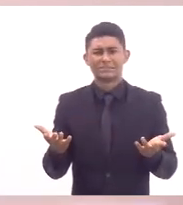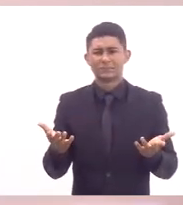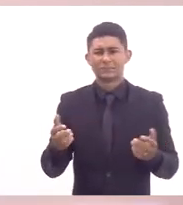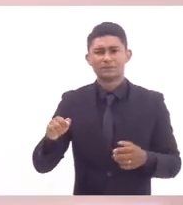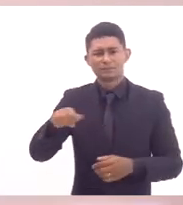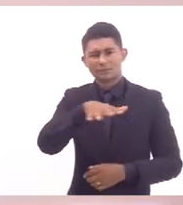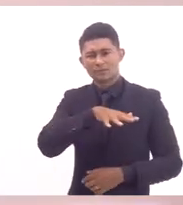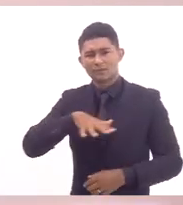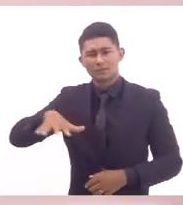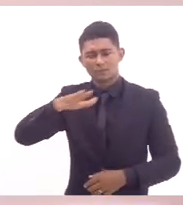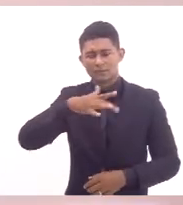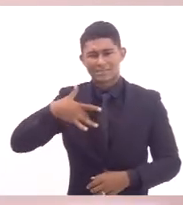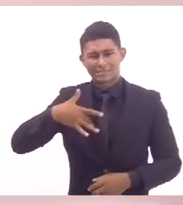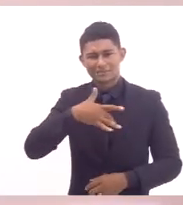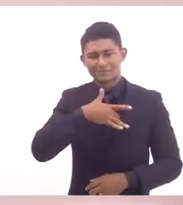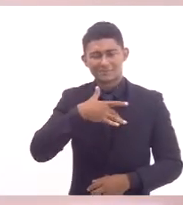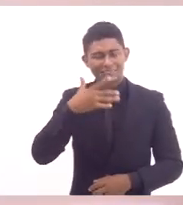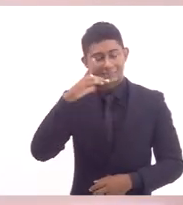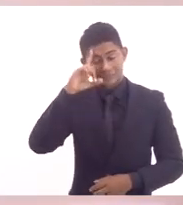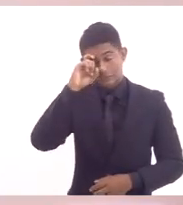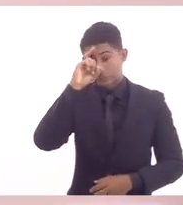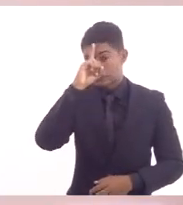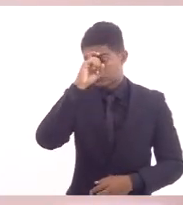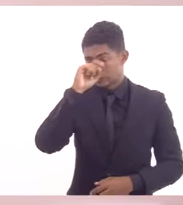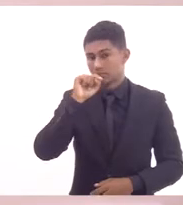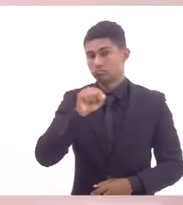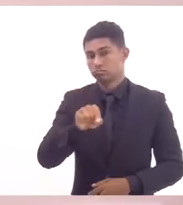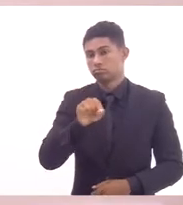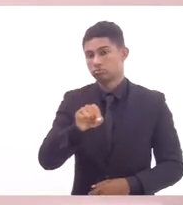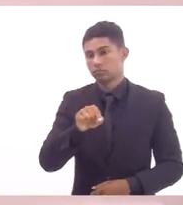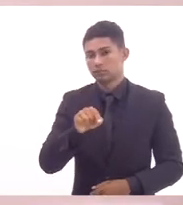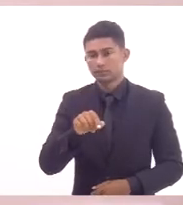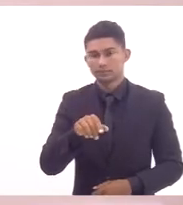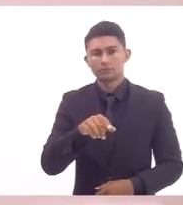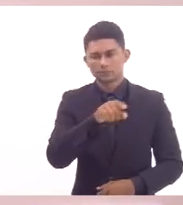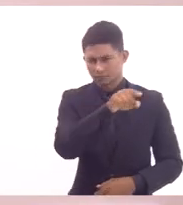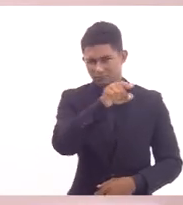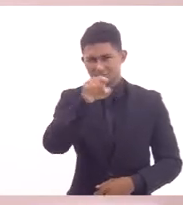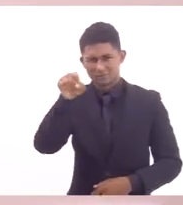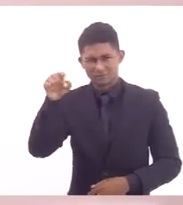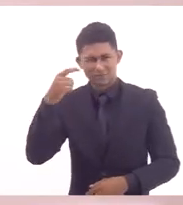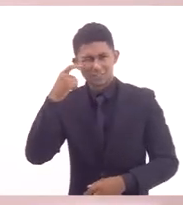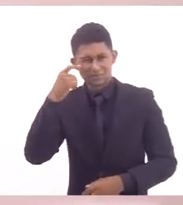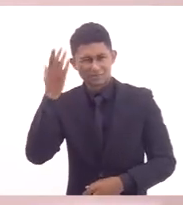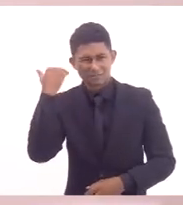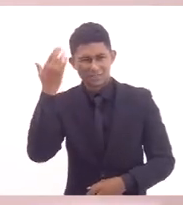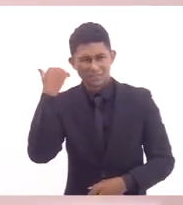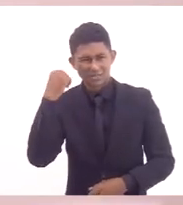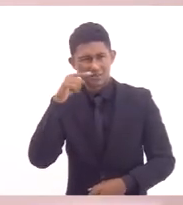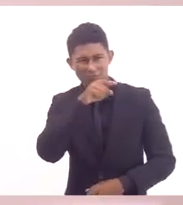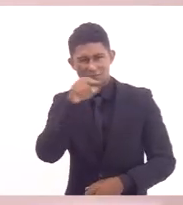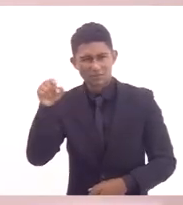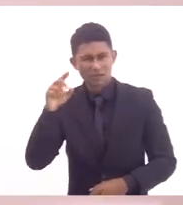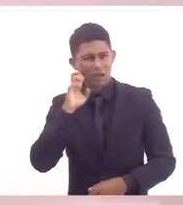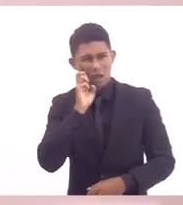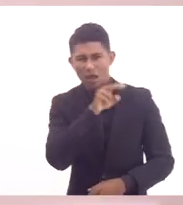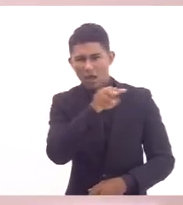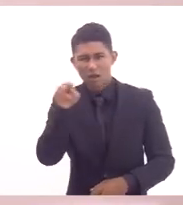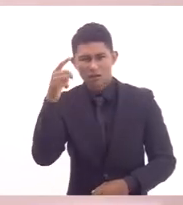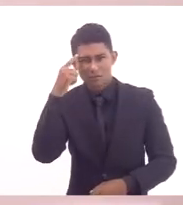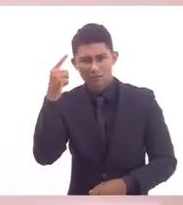saúde suplementar né Eu não sei se todos acompanharam isso mas